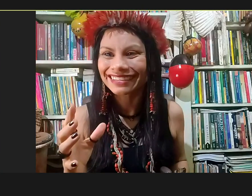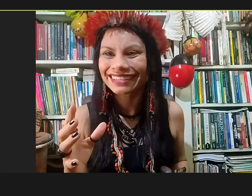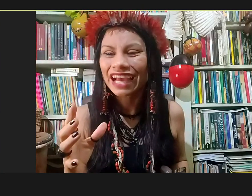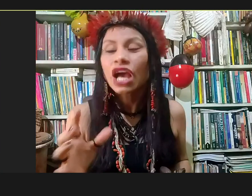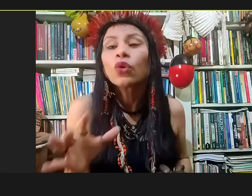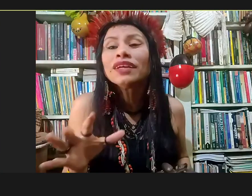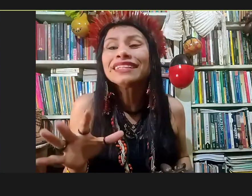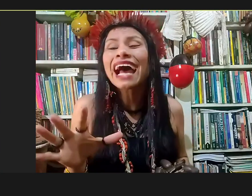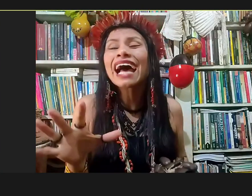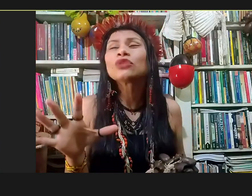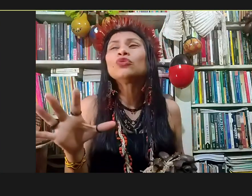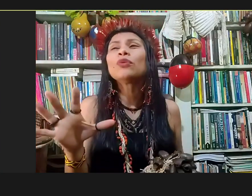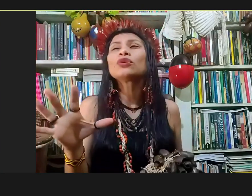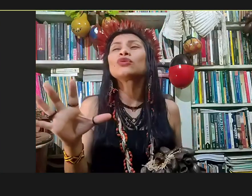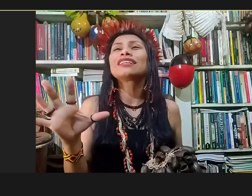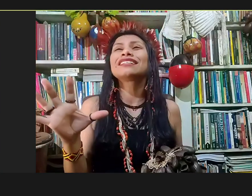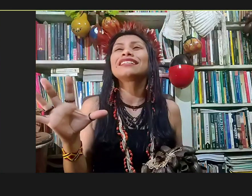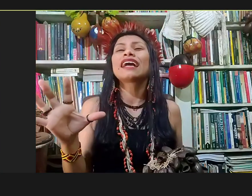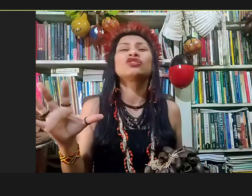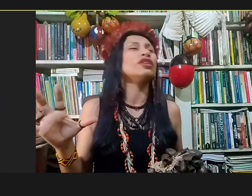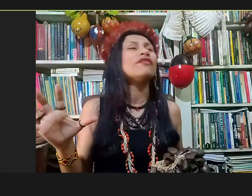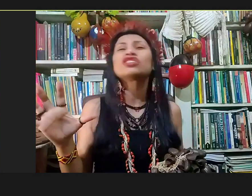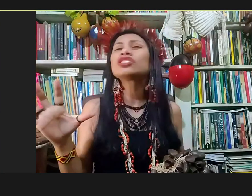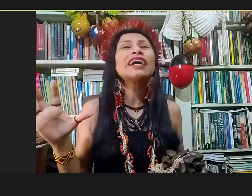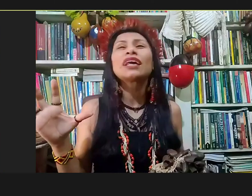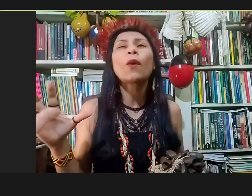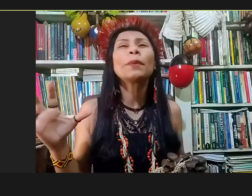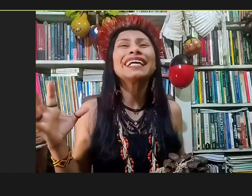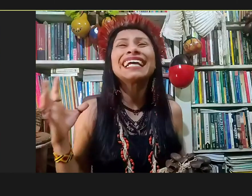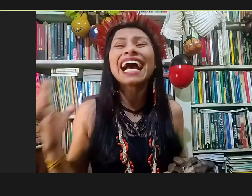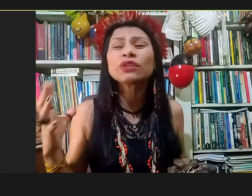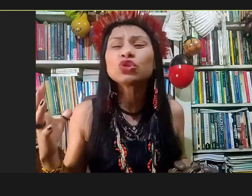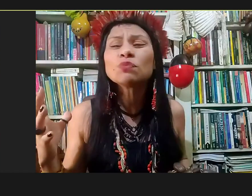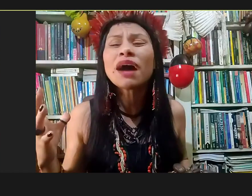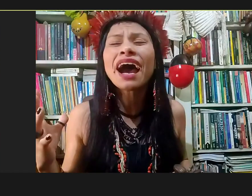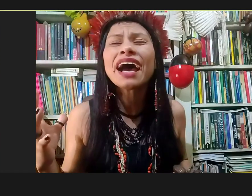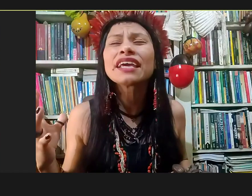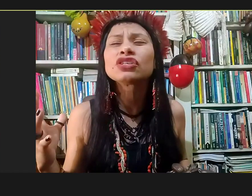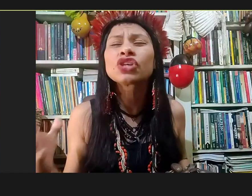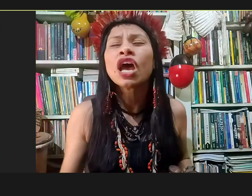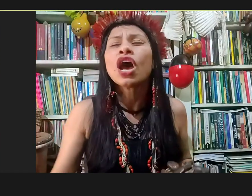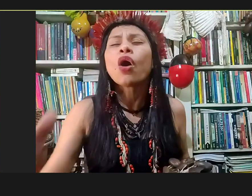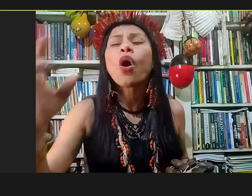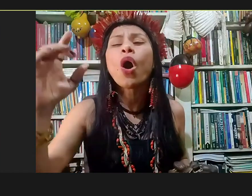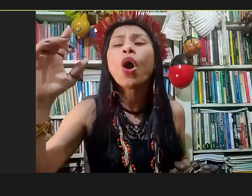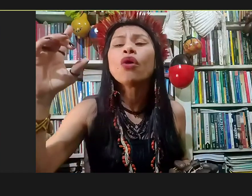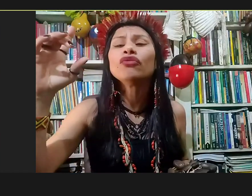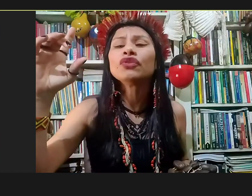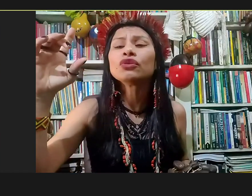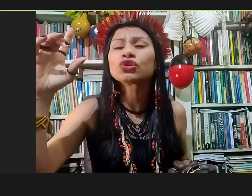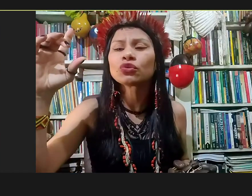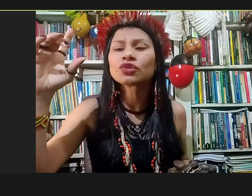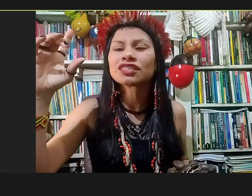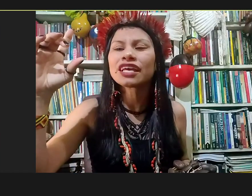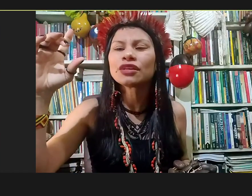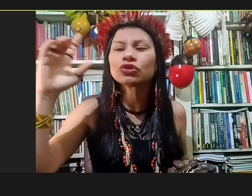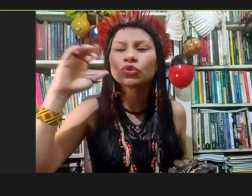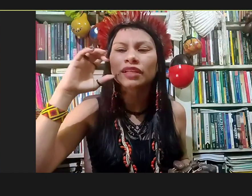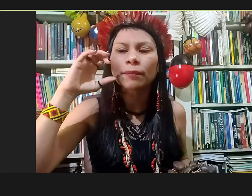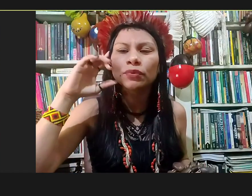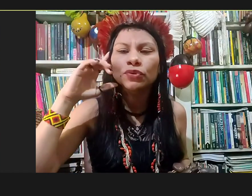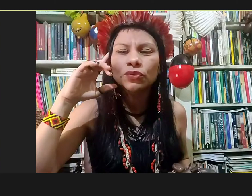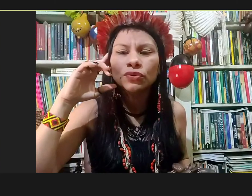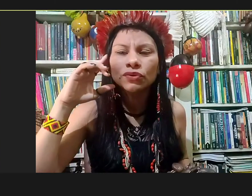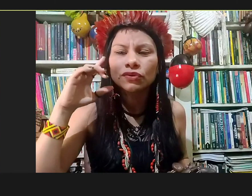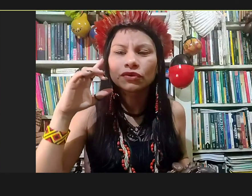enganar. Cuidado, moço da cidade. Devastar é complicado demais. Ouve os conselhos